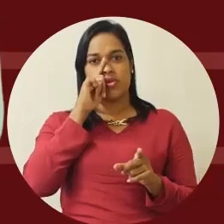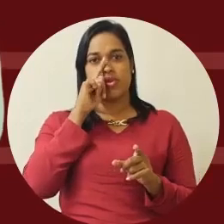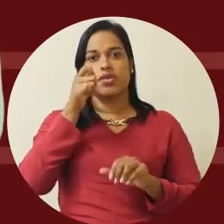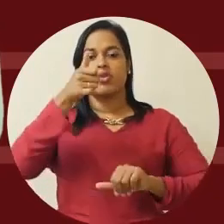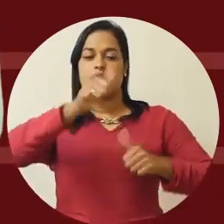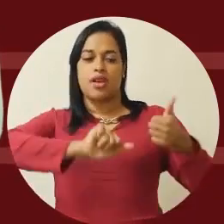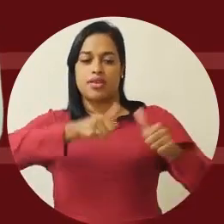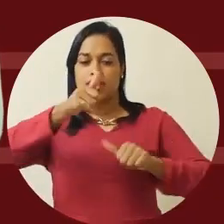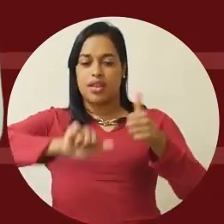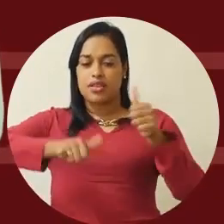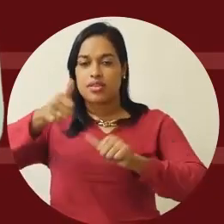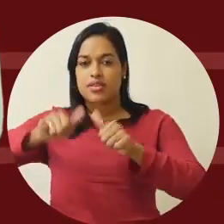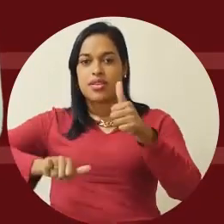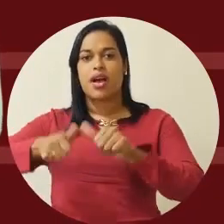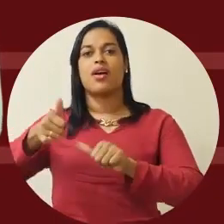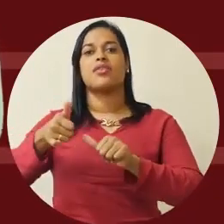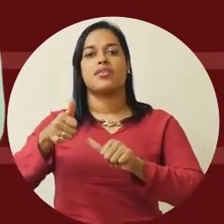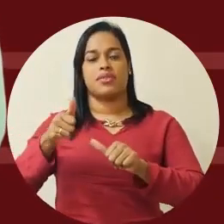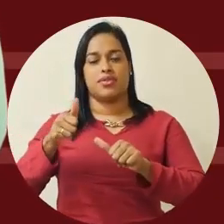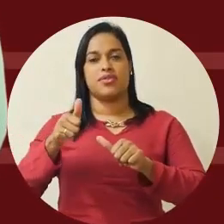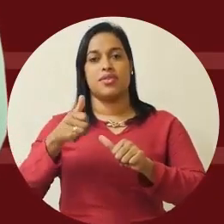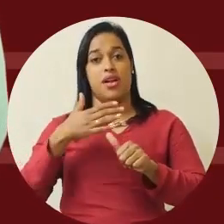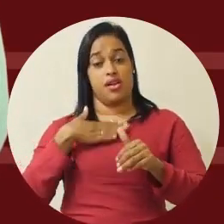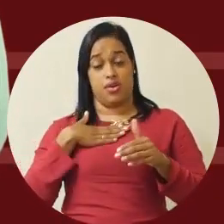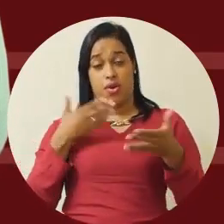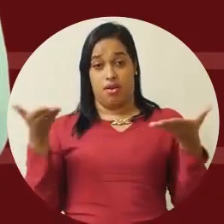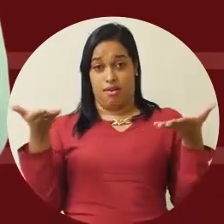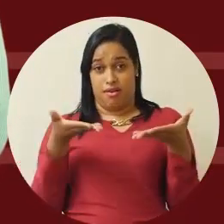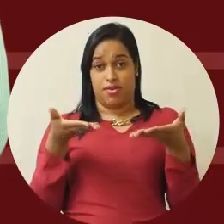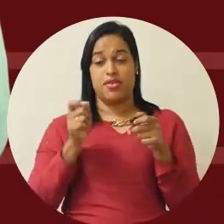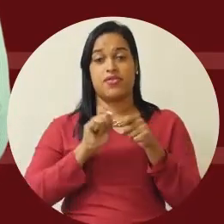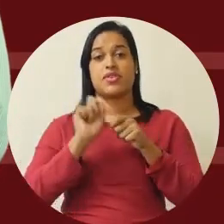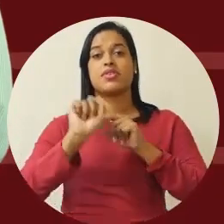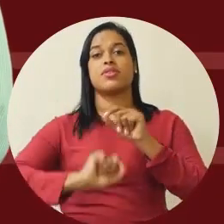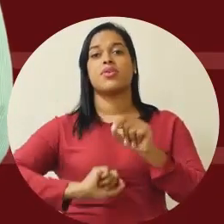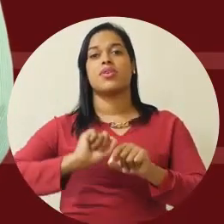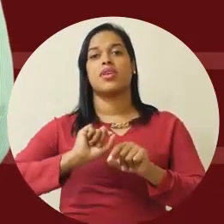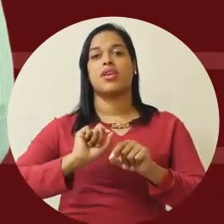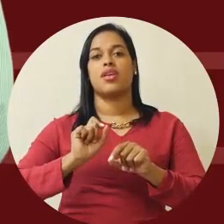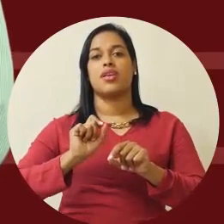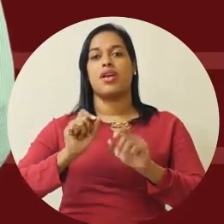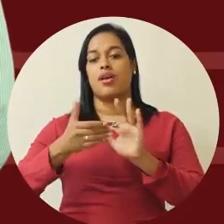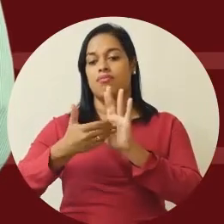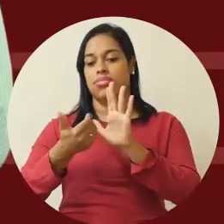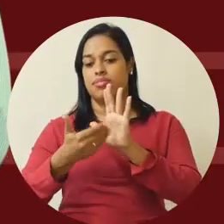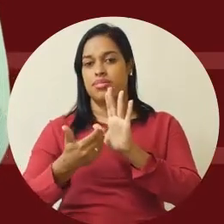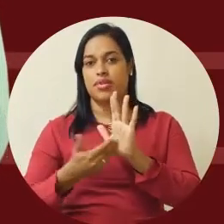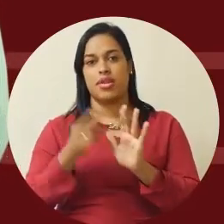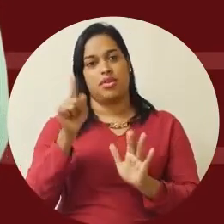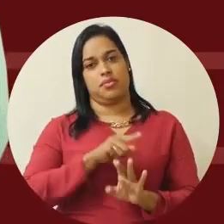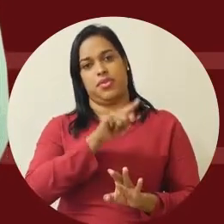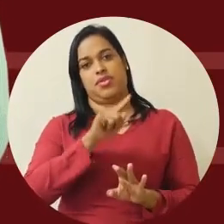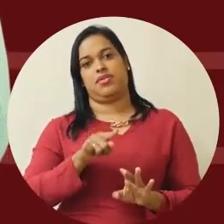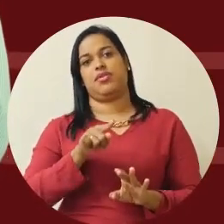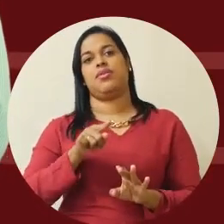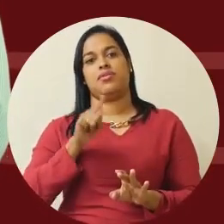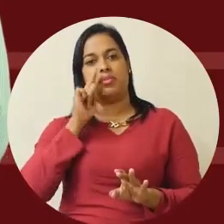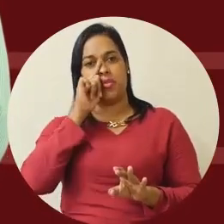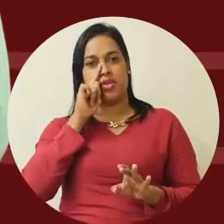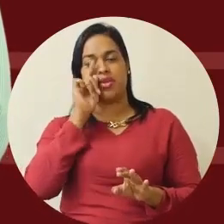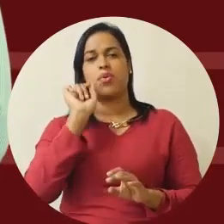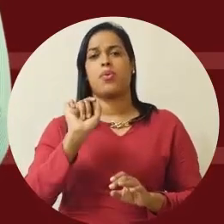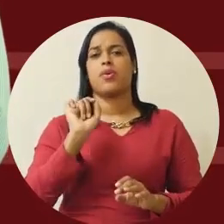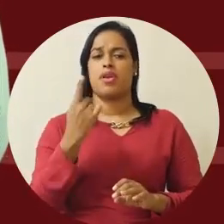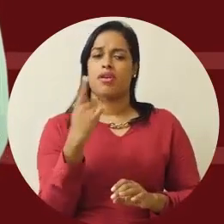analisados os riscos eu agora devo fazer um processo de eliminação de riscos o que é